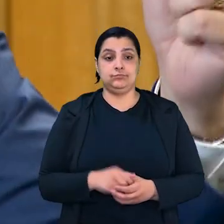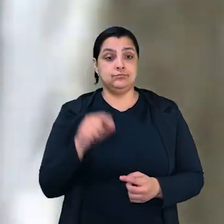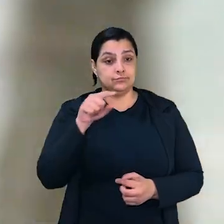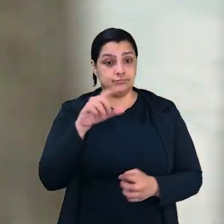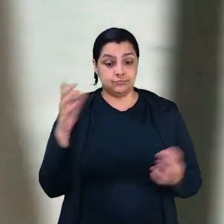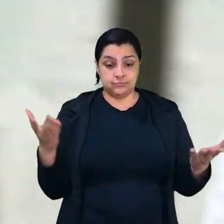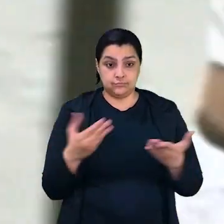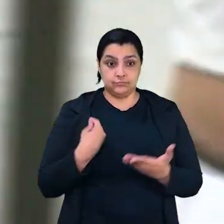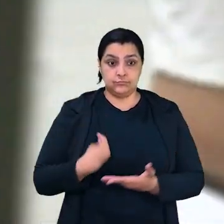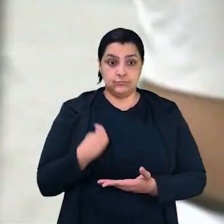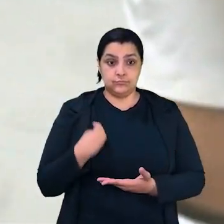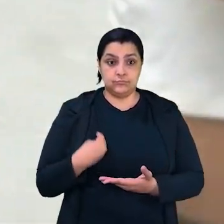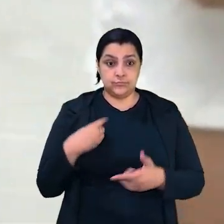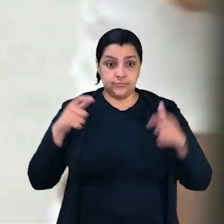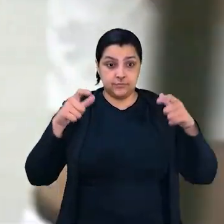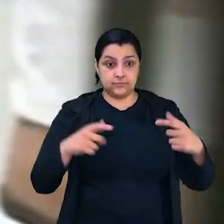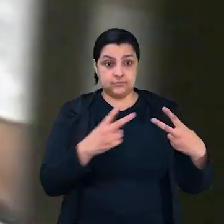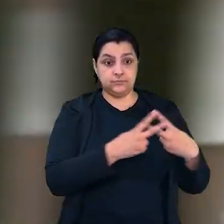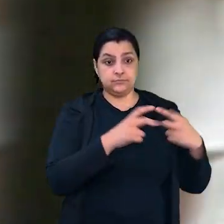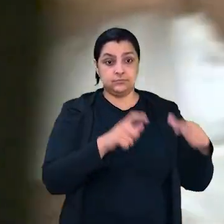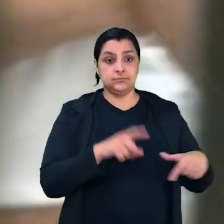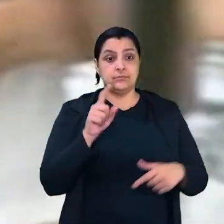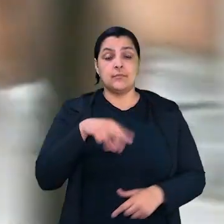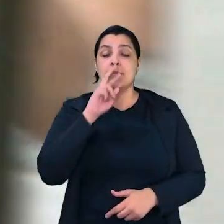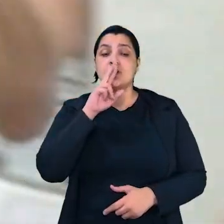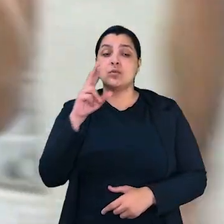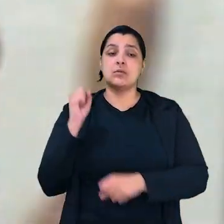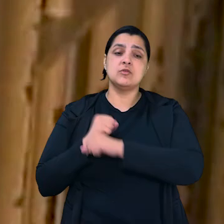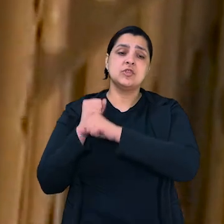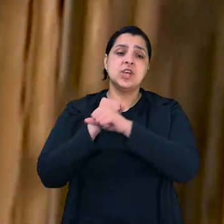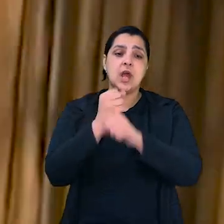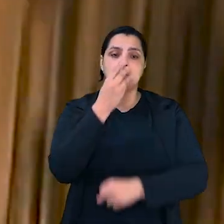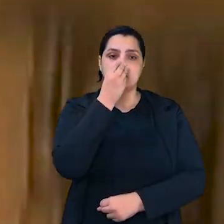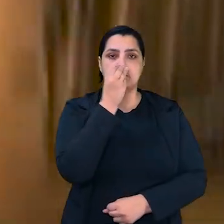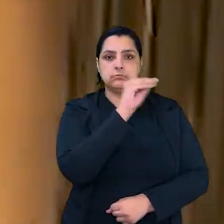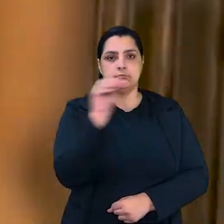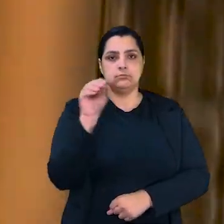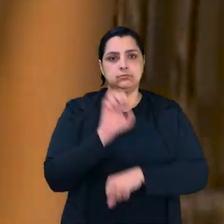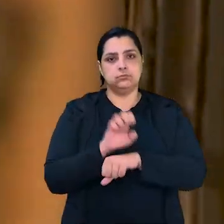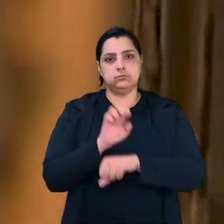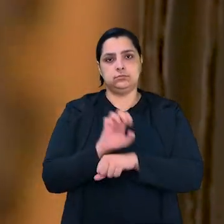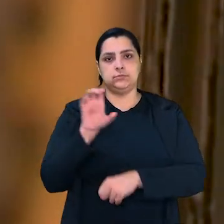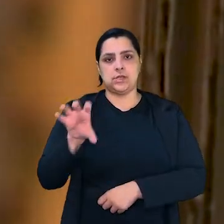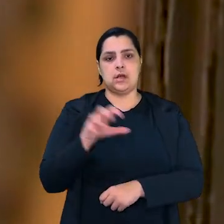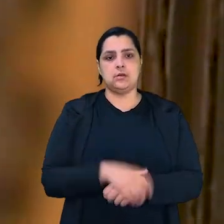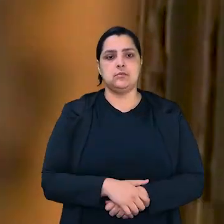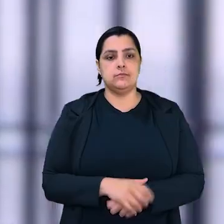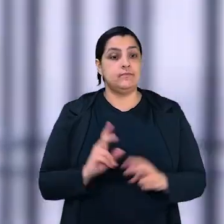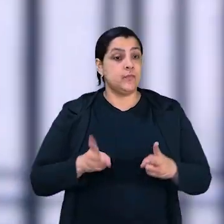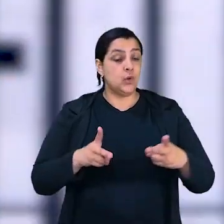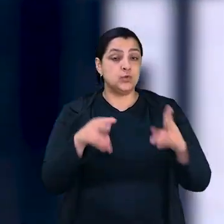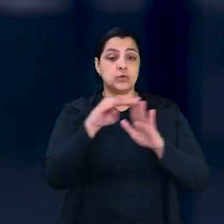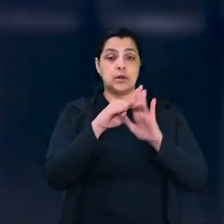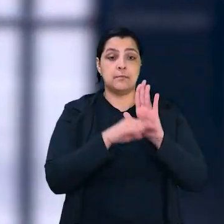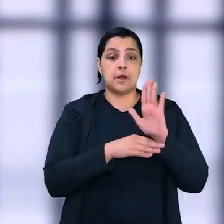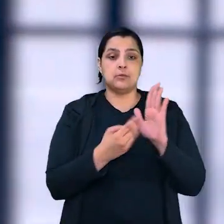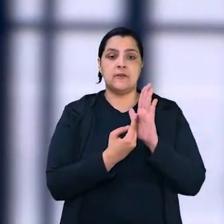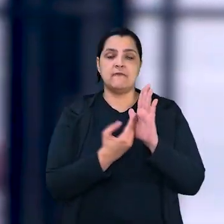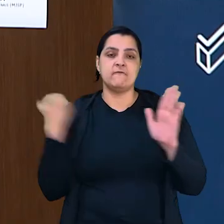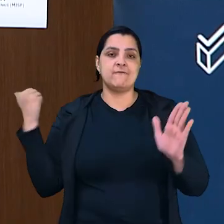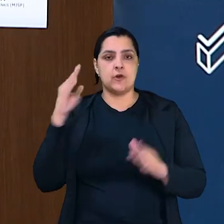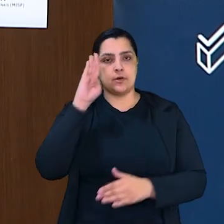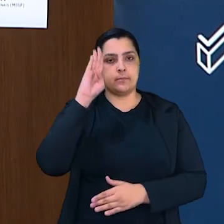Segundo ele, a situação atual do sistema prisional é resultado de anos de negligência do Estado, que manteve a